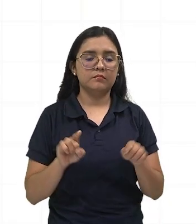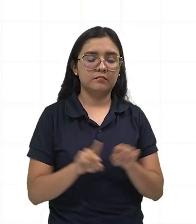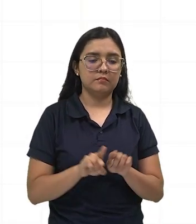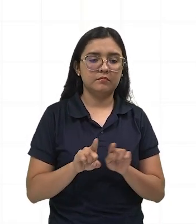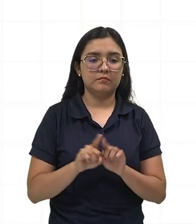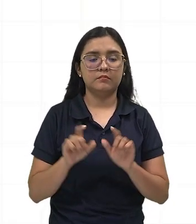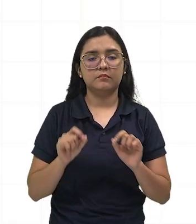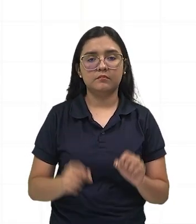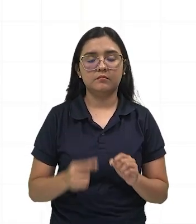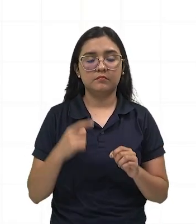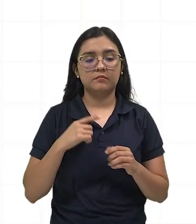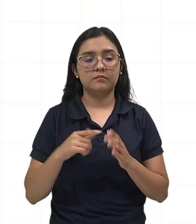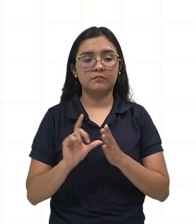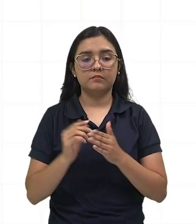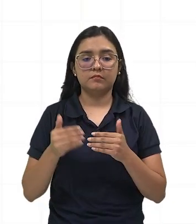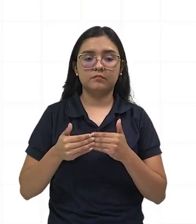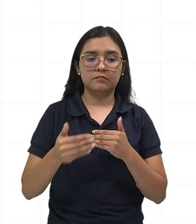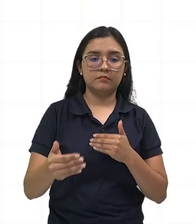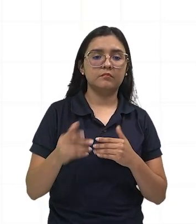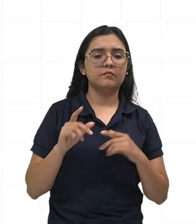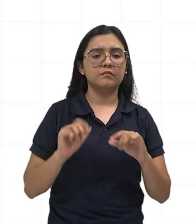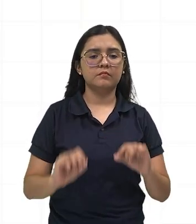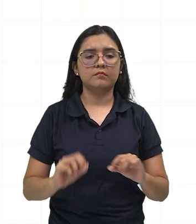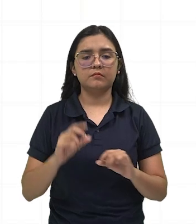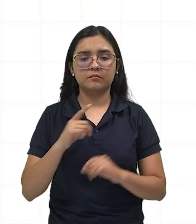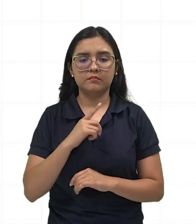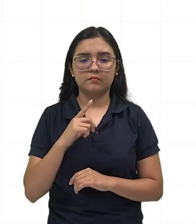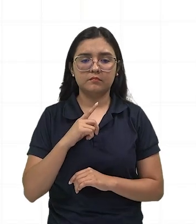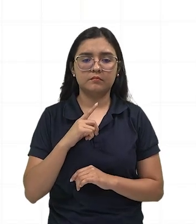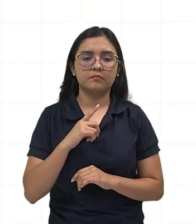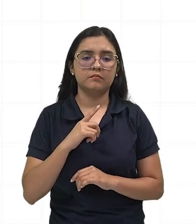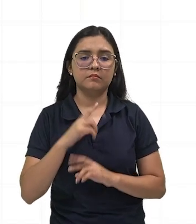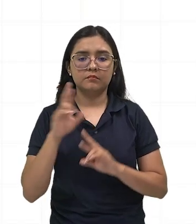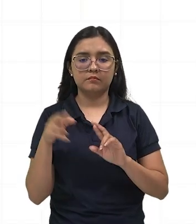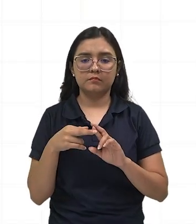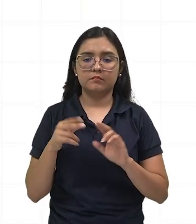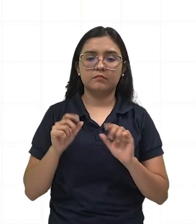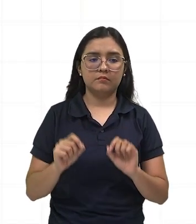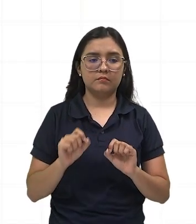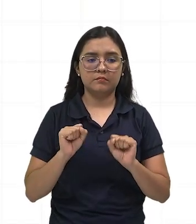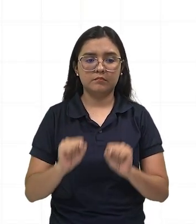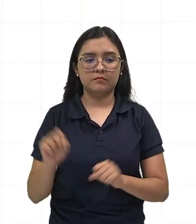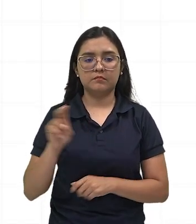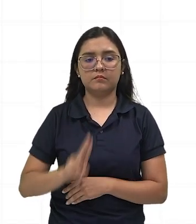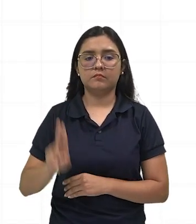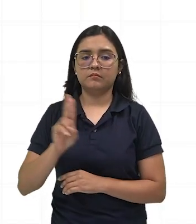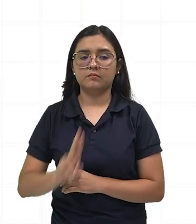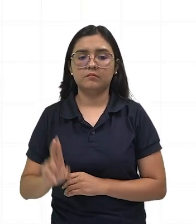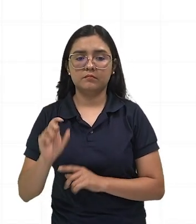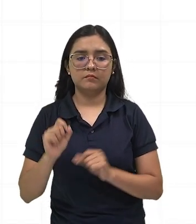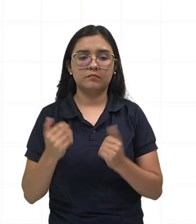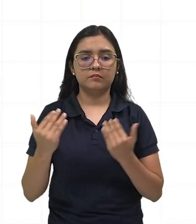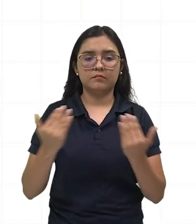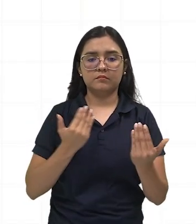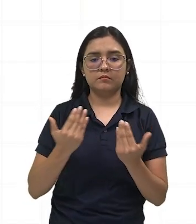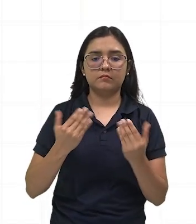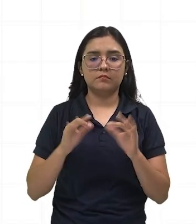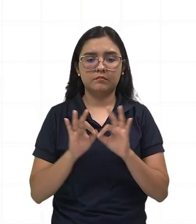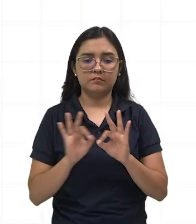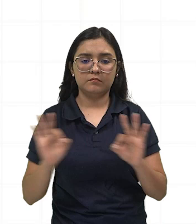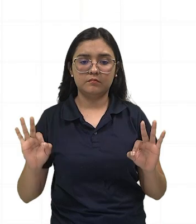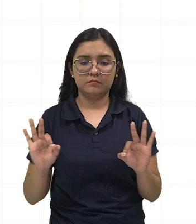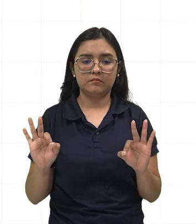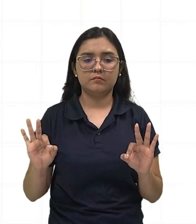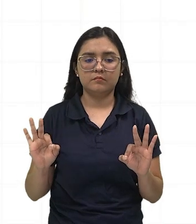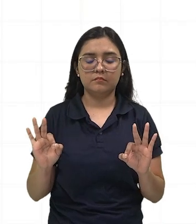de avançar, uma grandeza, olha, ela é um referencial que pode ser usado para